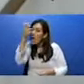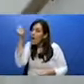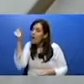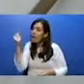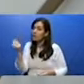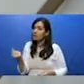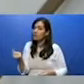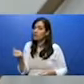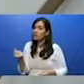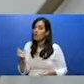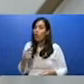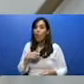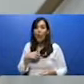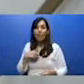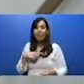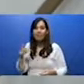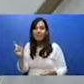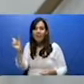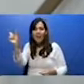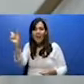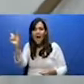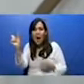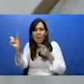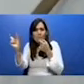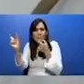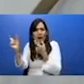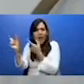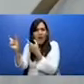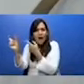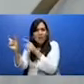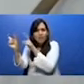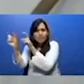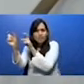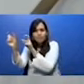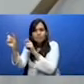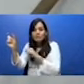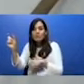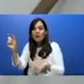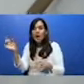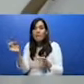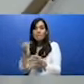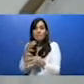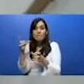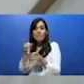não der, crianças, para vocês terminarem a palavrinha, tá?